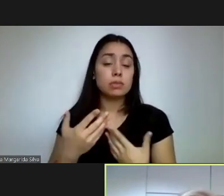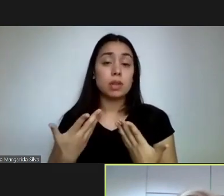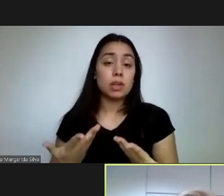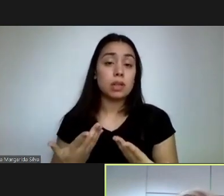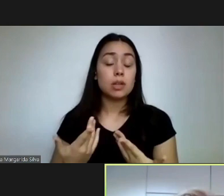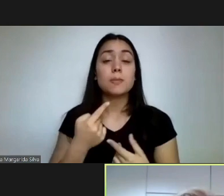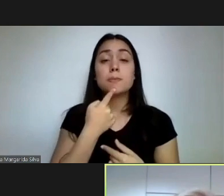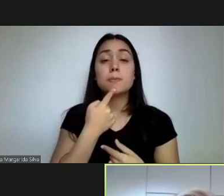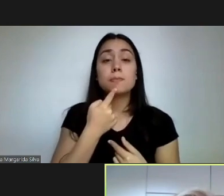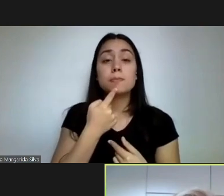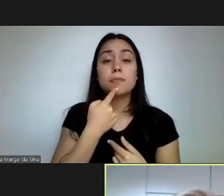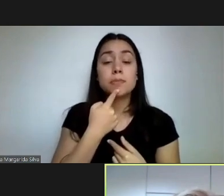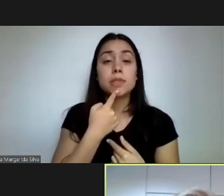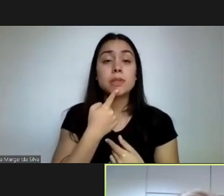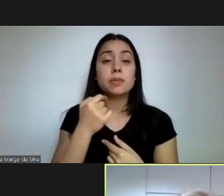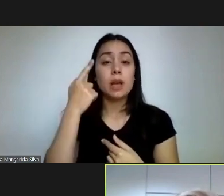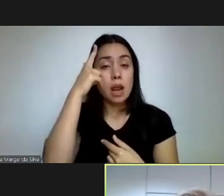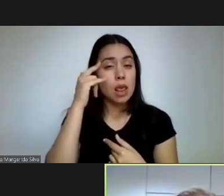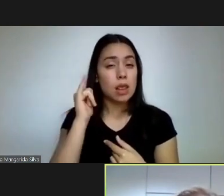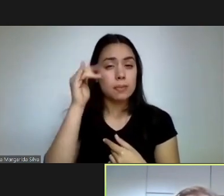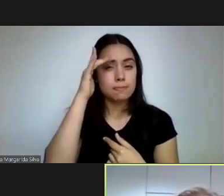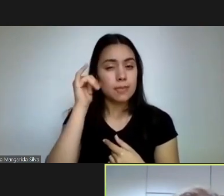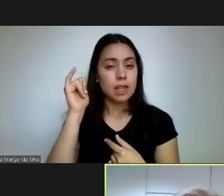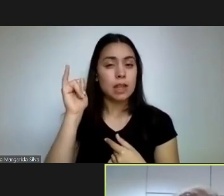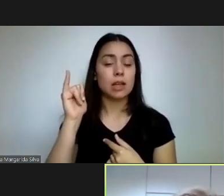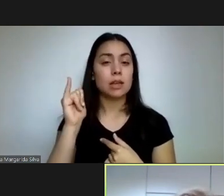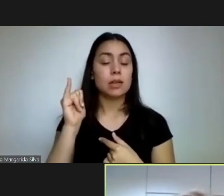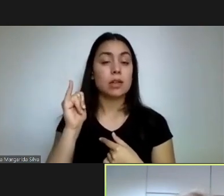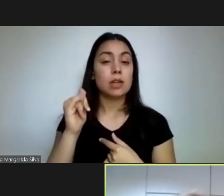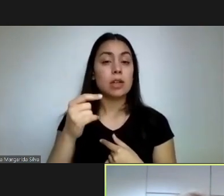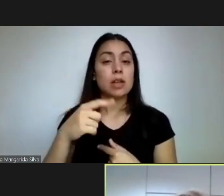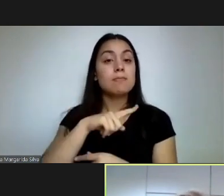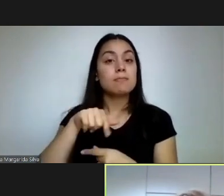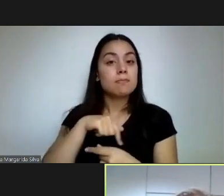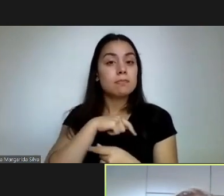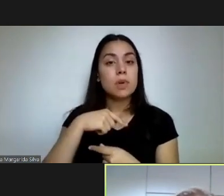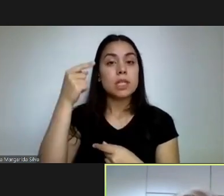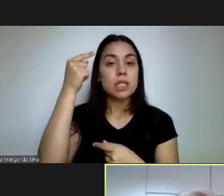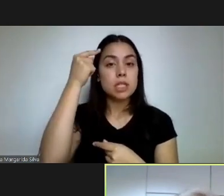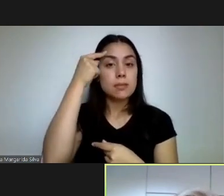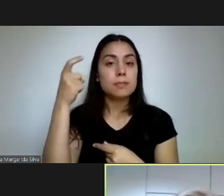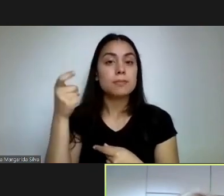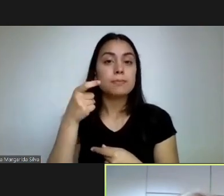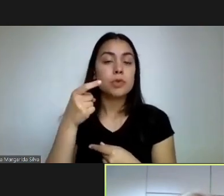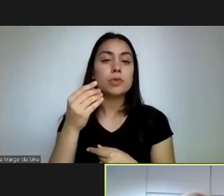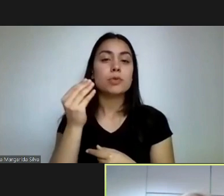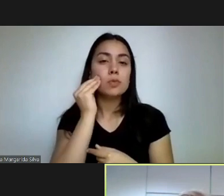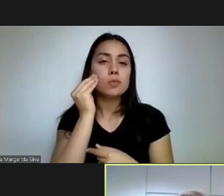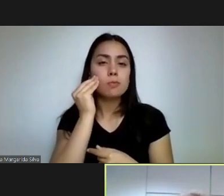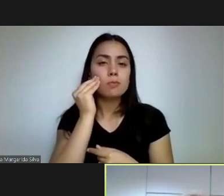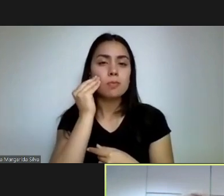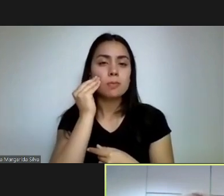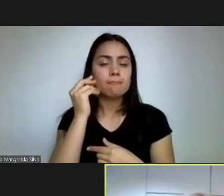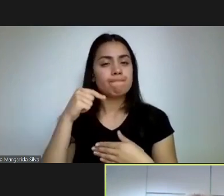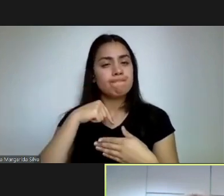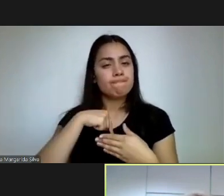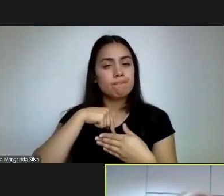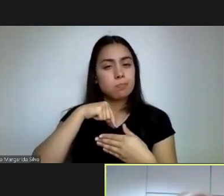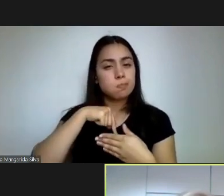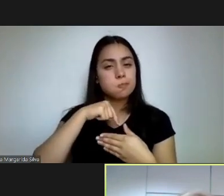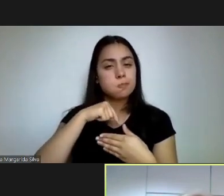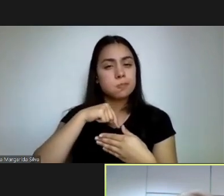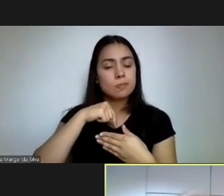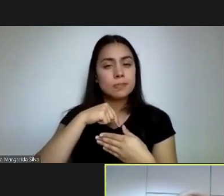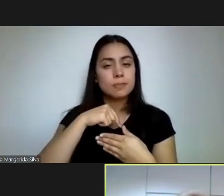com uma ideia de como é que nós construímos estes privilégios, como é que nós crescemos e não